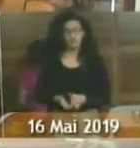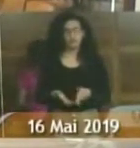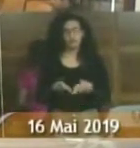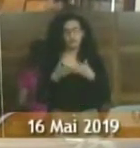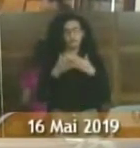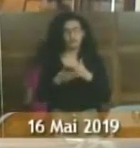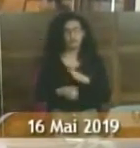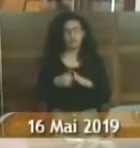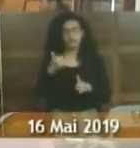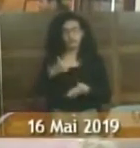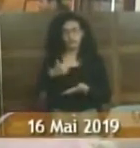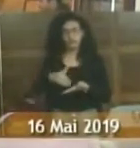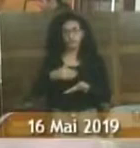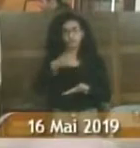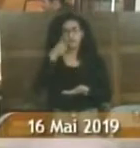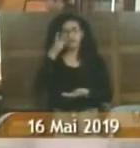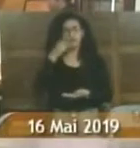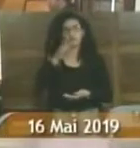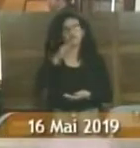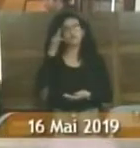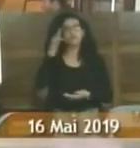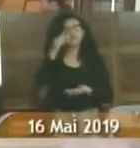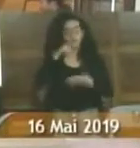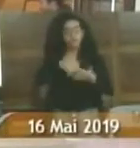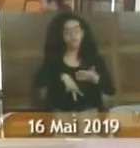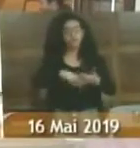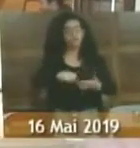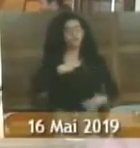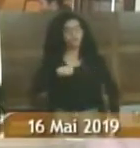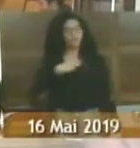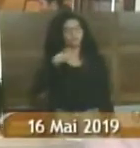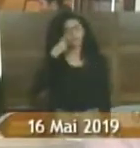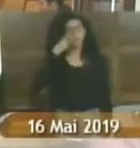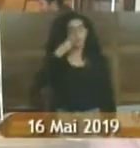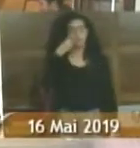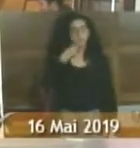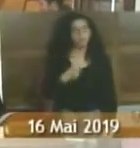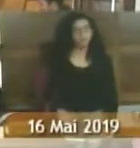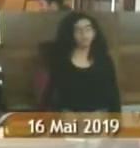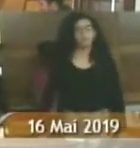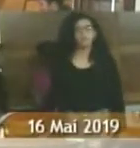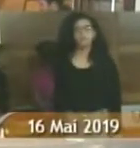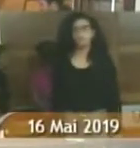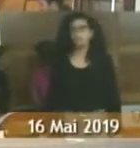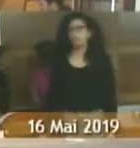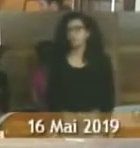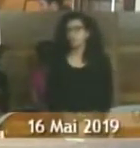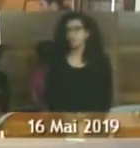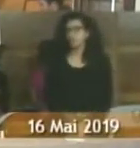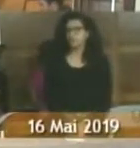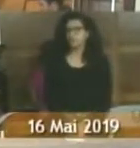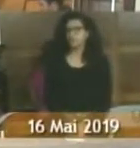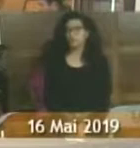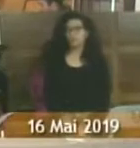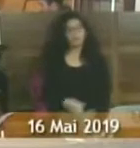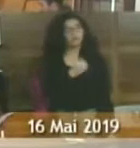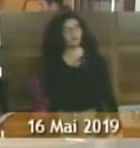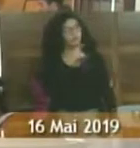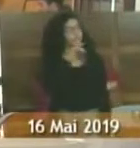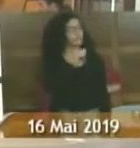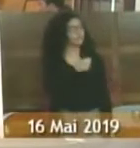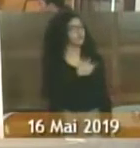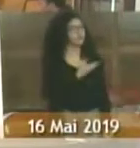Solicito ao primeiro secretário, vereador Flavinho, que proceda à chamada nominal dos vereadores presentes. Bom dia a